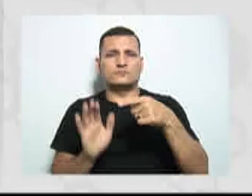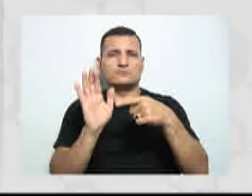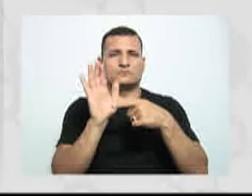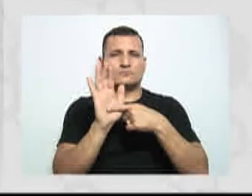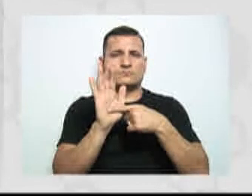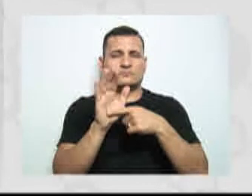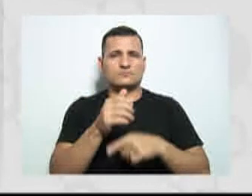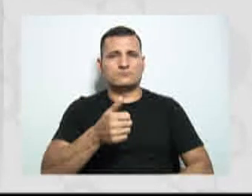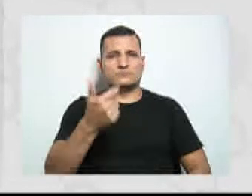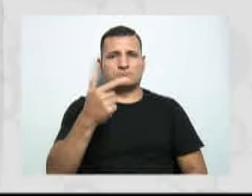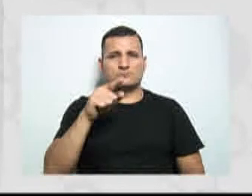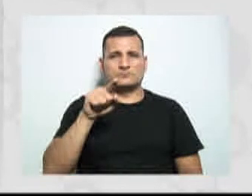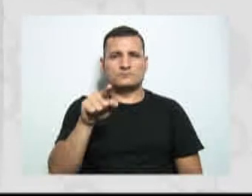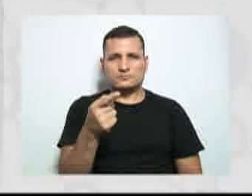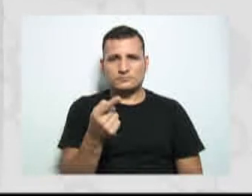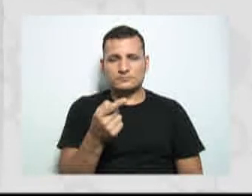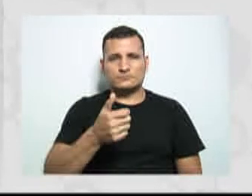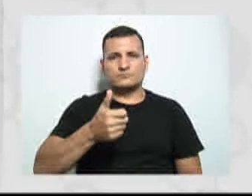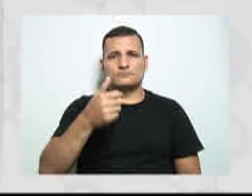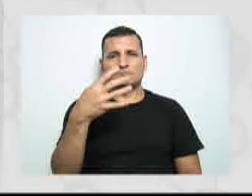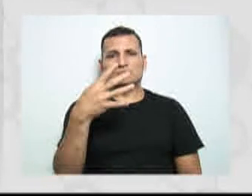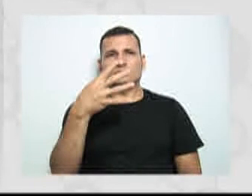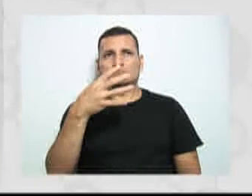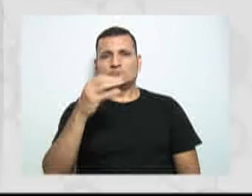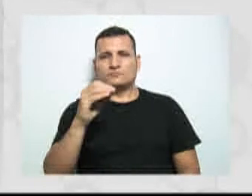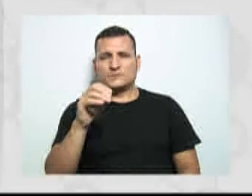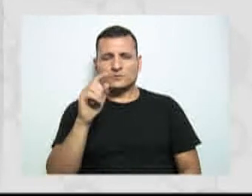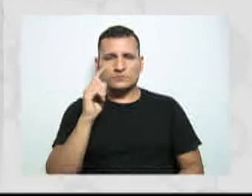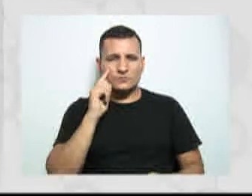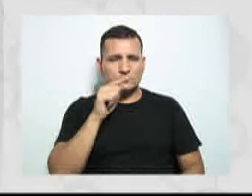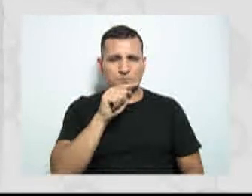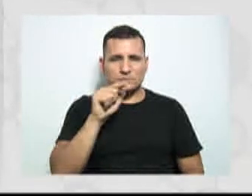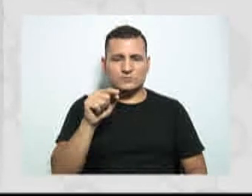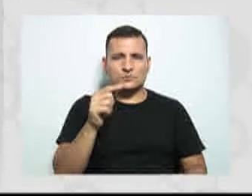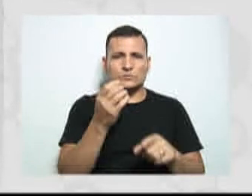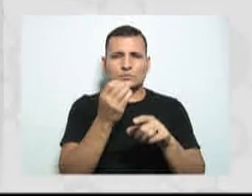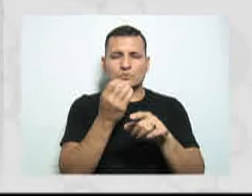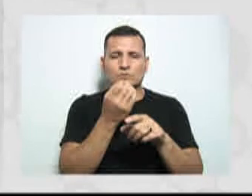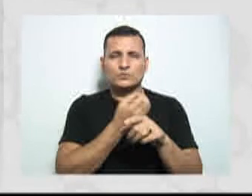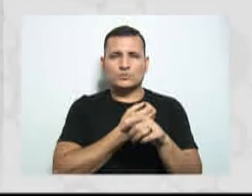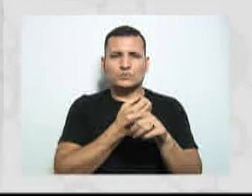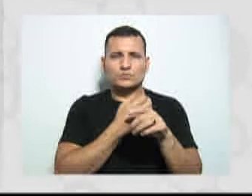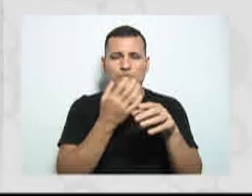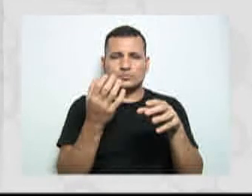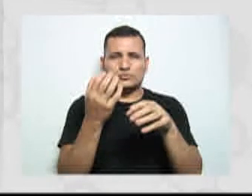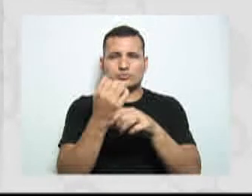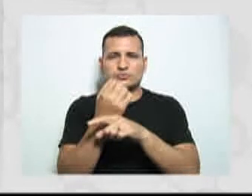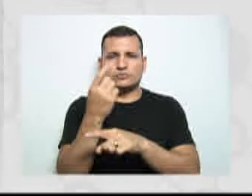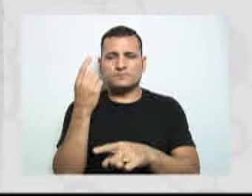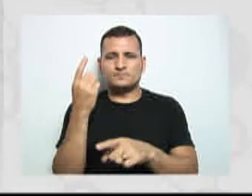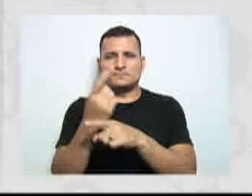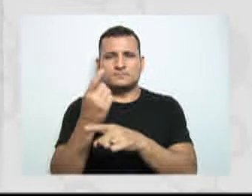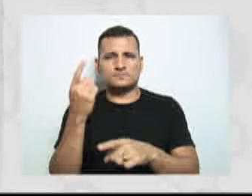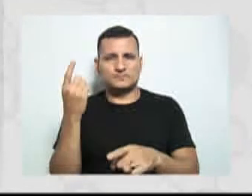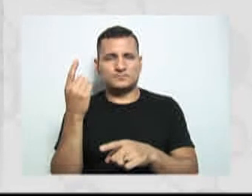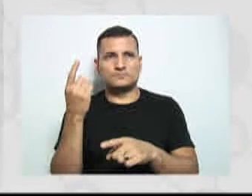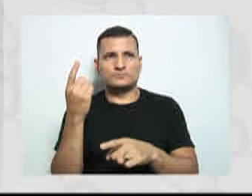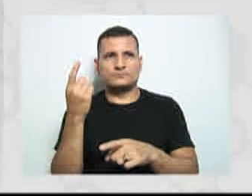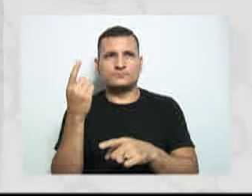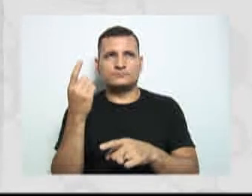12.140. Se eu fizer essa diferença, eu vou achar um valor de quanto? Eu vou achar um valor